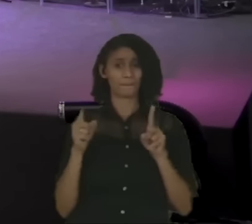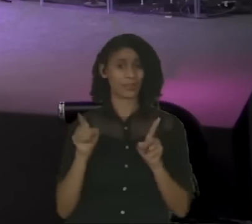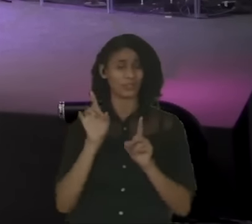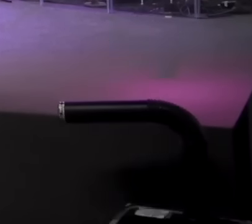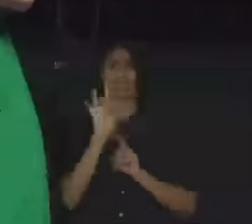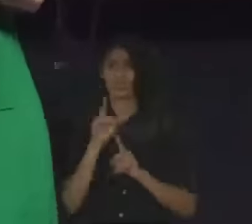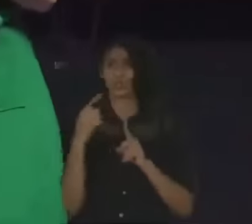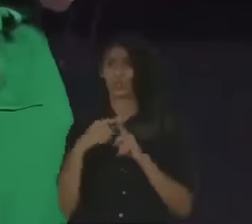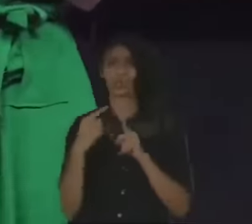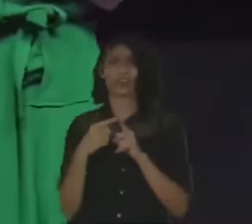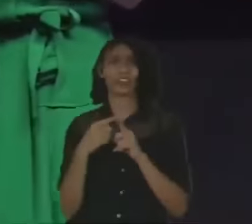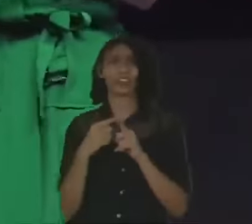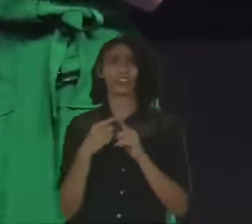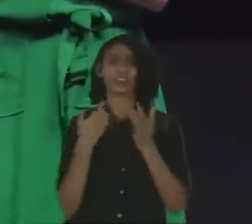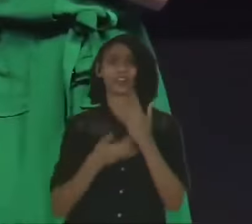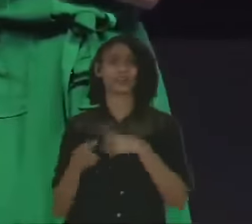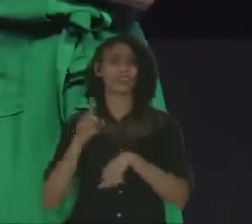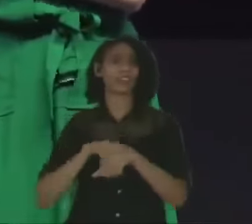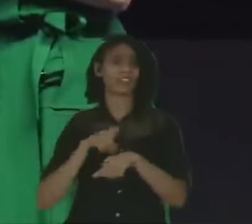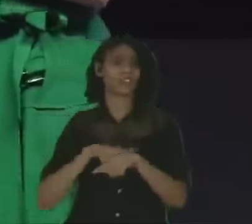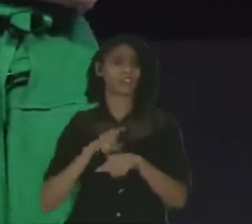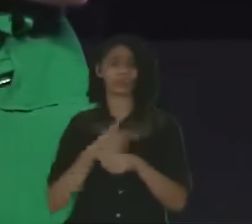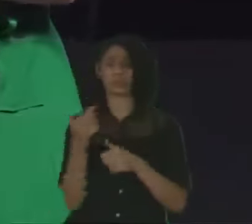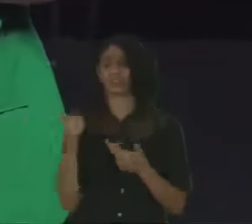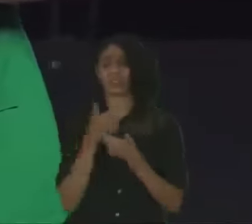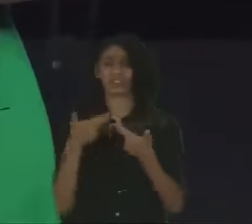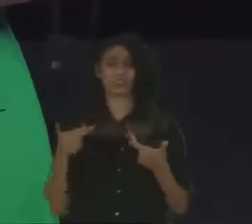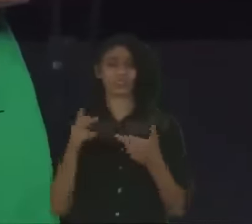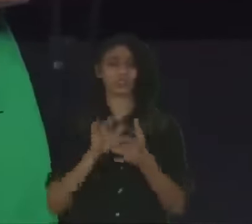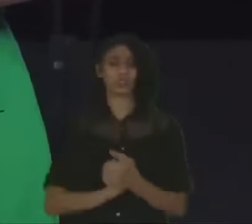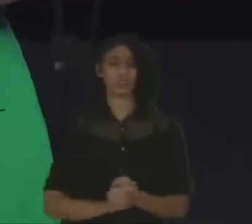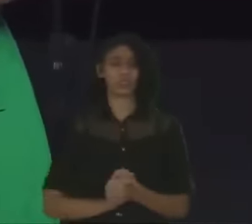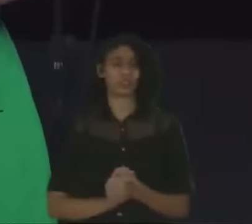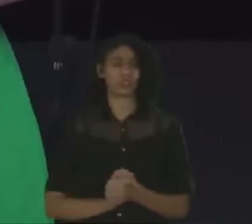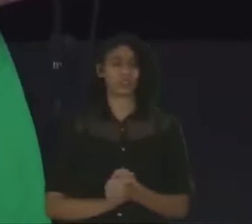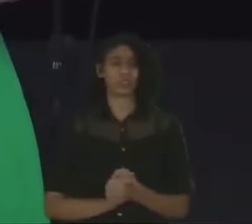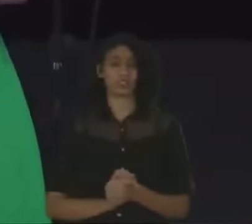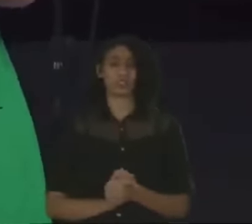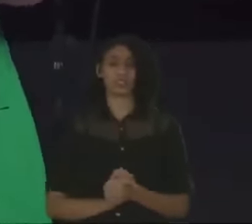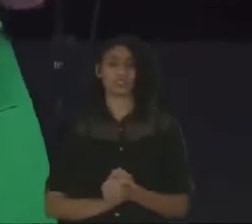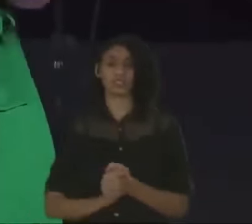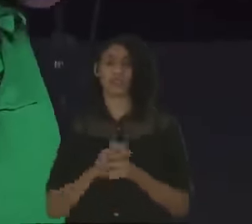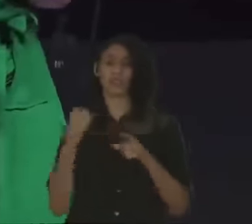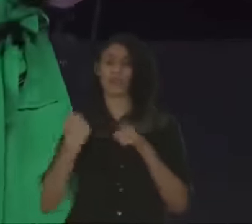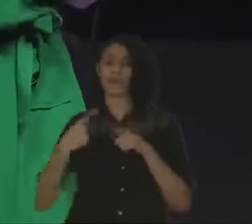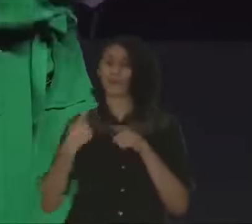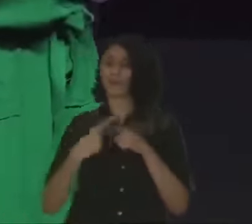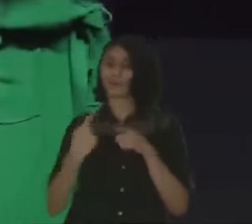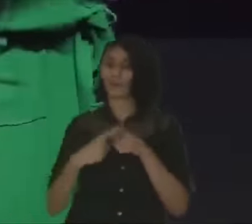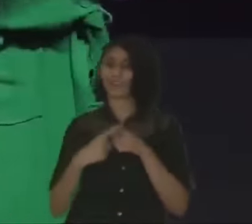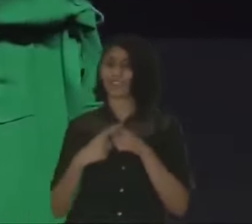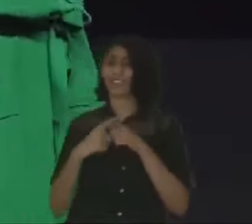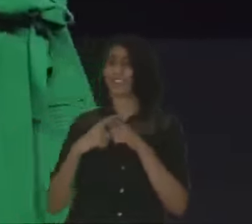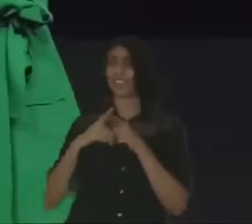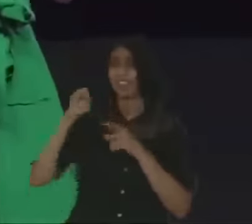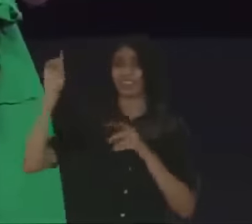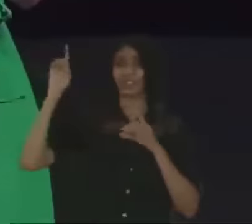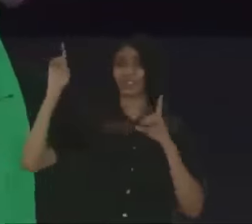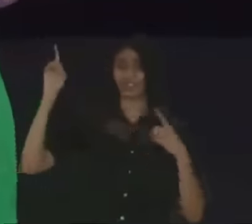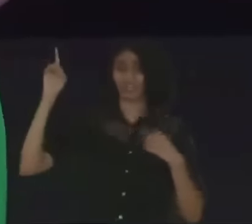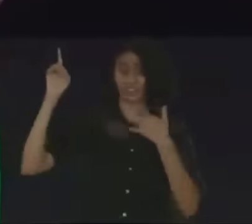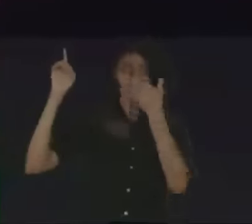pela fugacidade dessas coisas ou pelo entretenimento que essas coisas oferecem não às vezes é porque está perto de Deus para